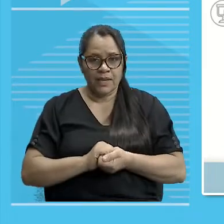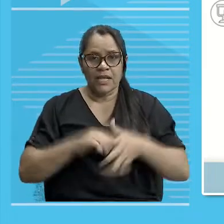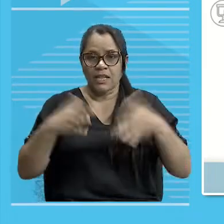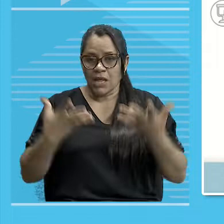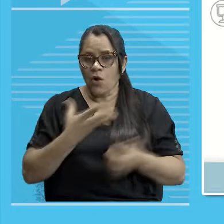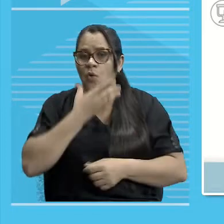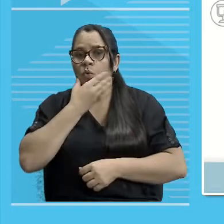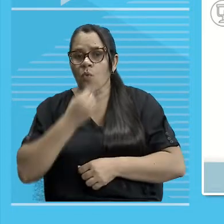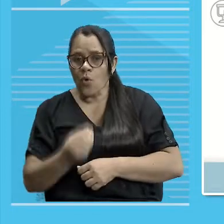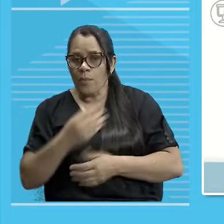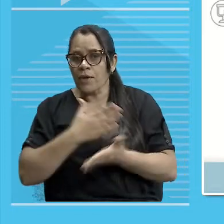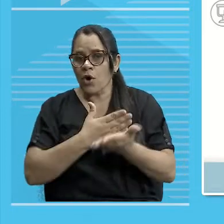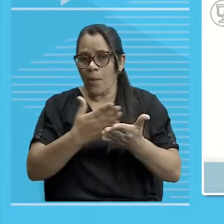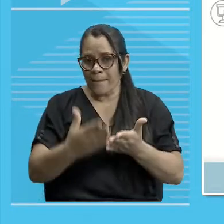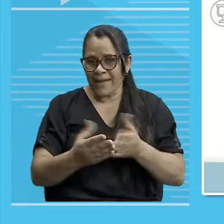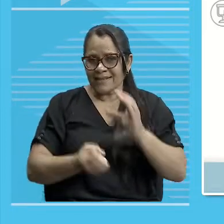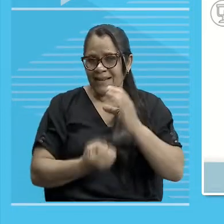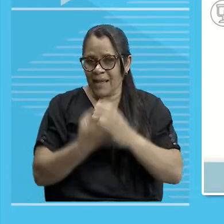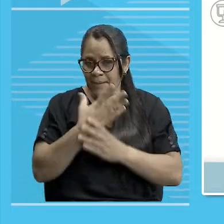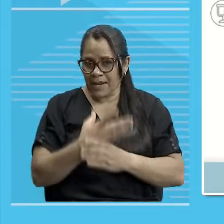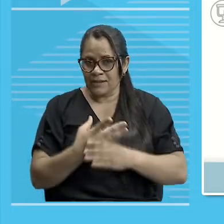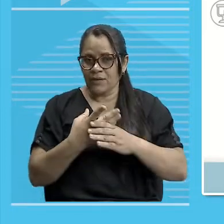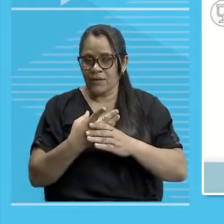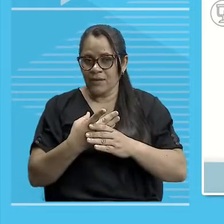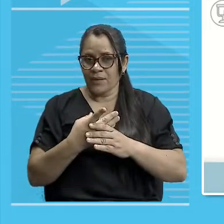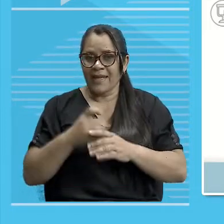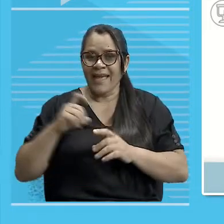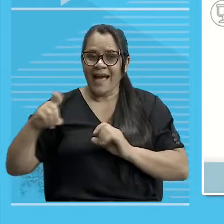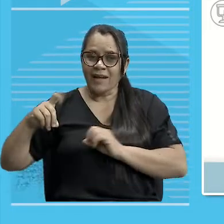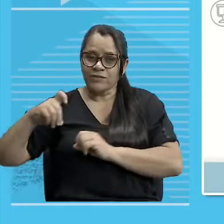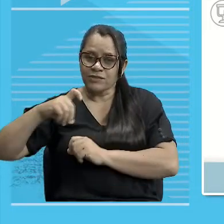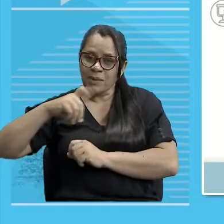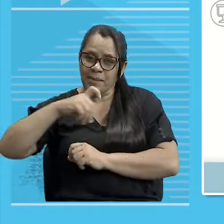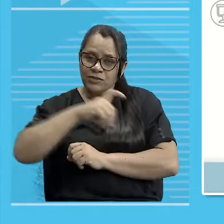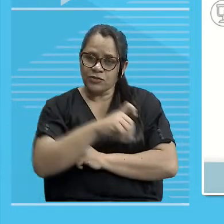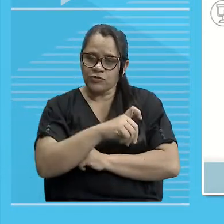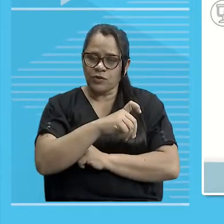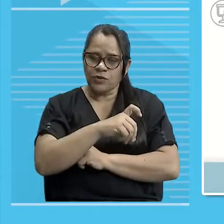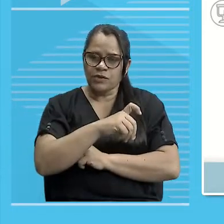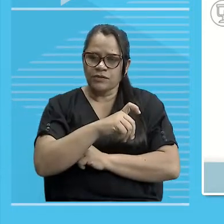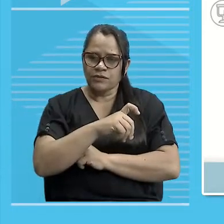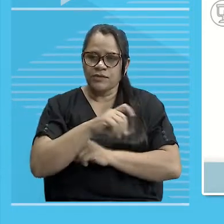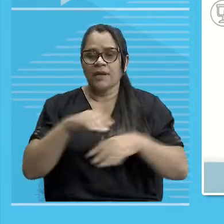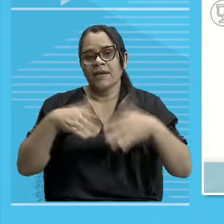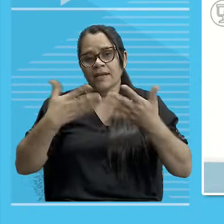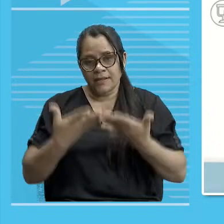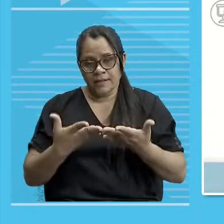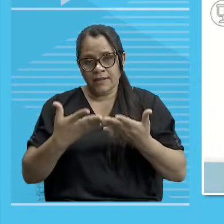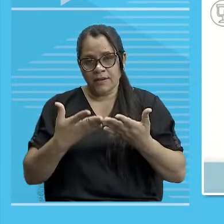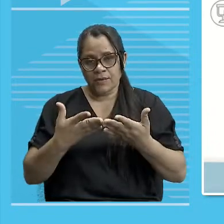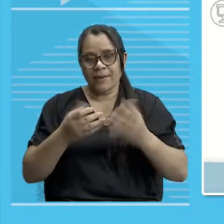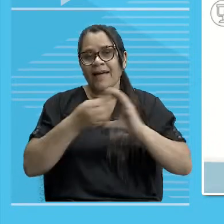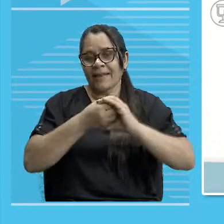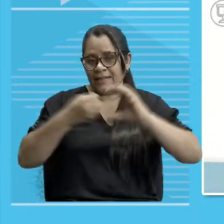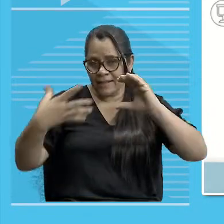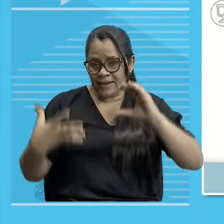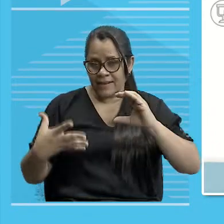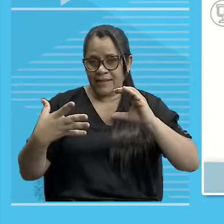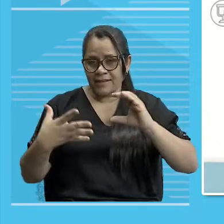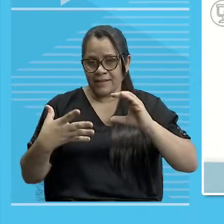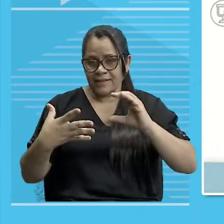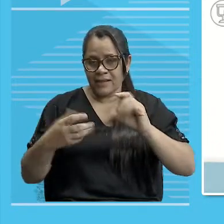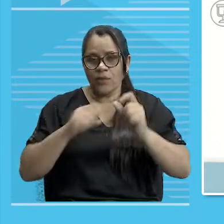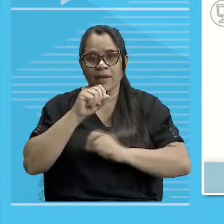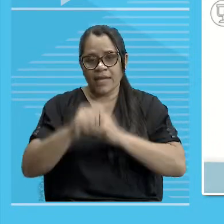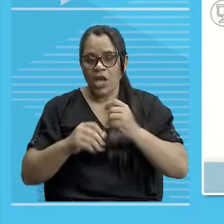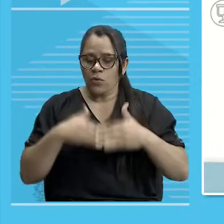homem começa a liberar sêmen com espermatozoide. Ou seja, gente, isso é o que vai caracterizar